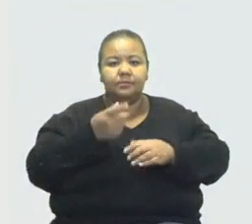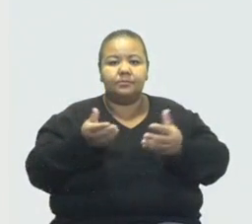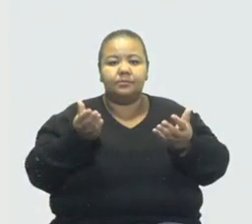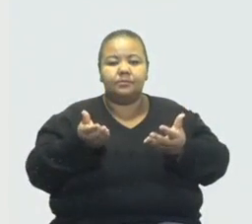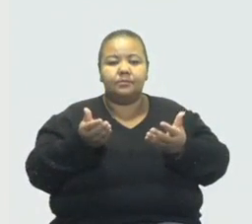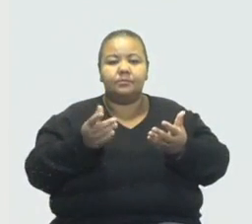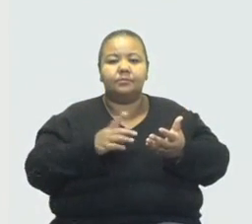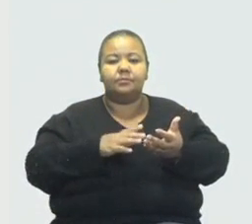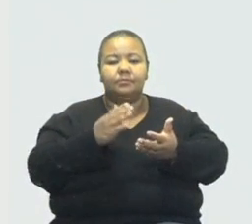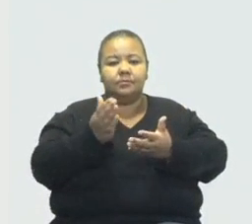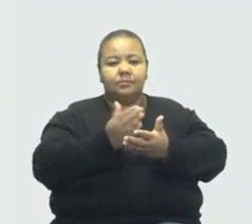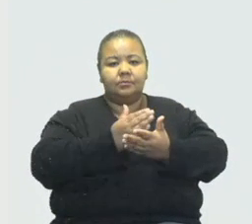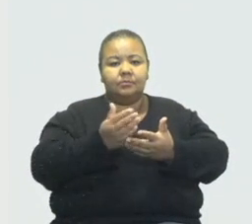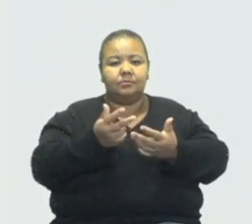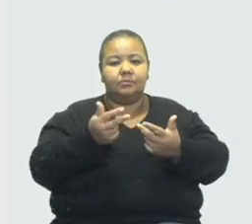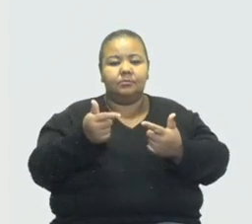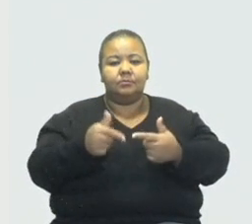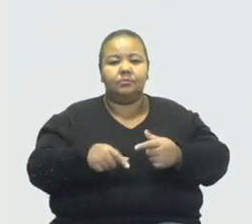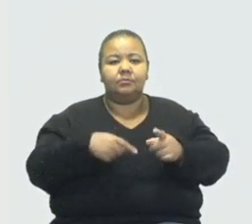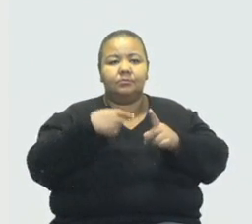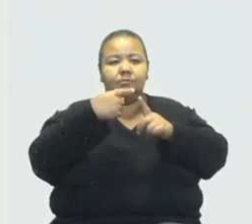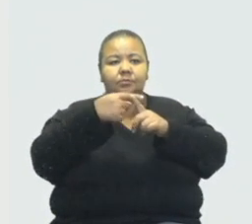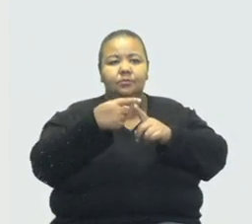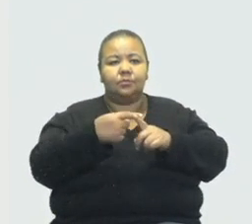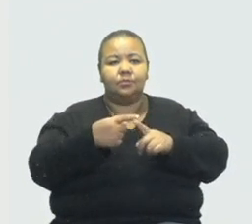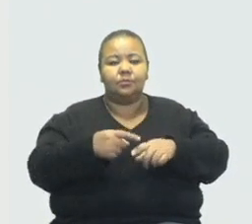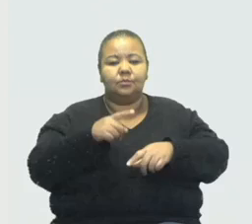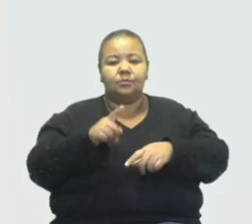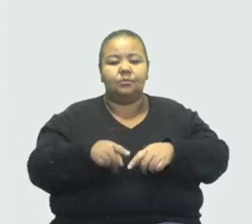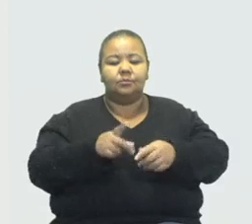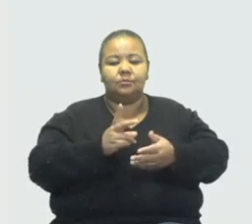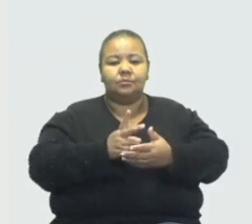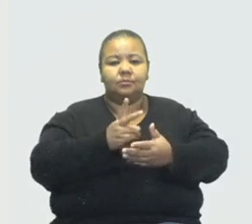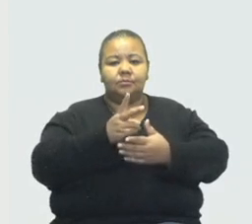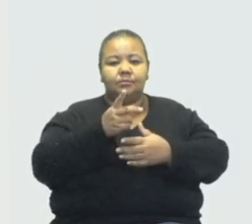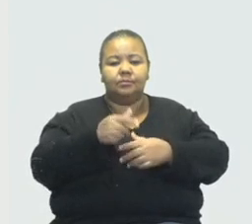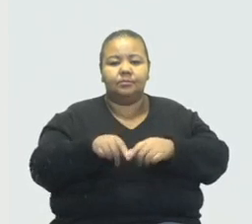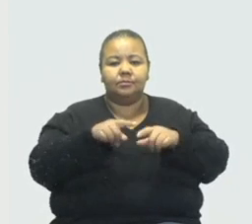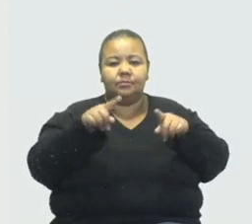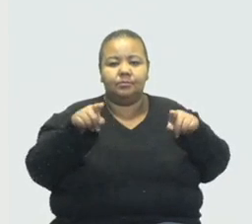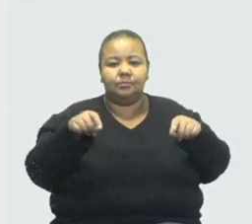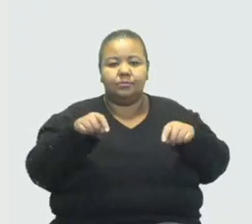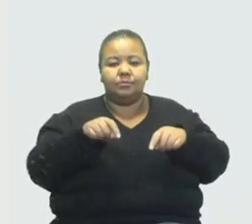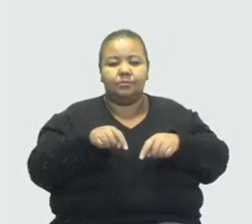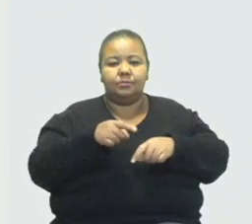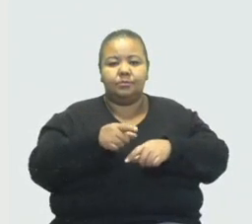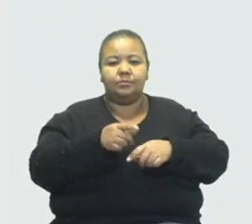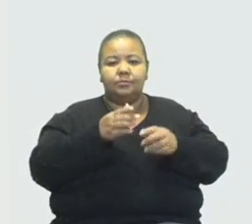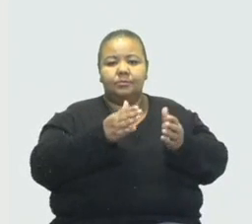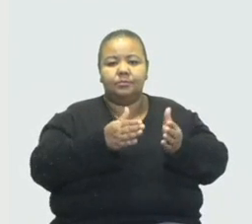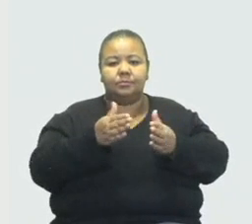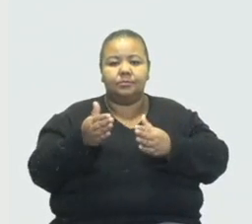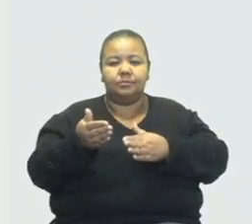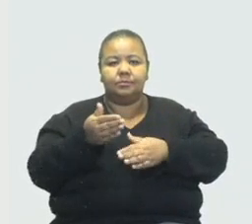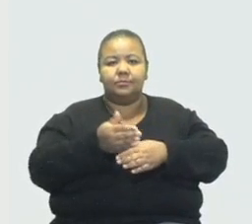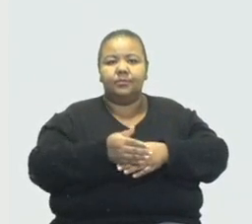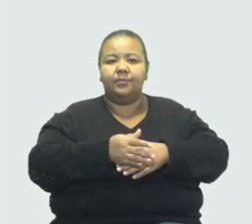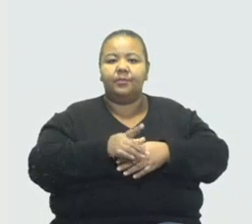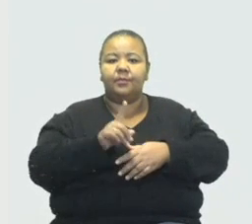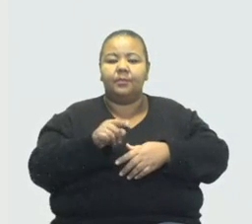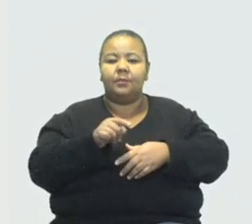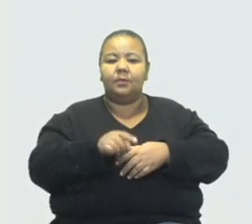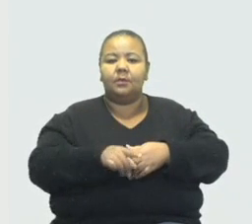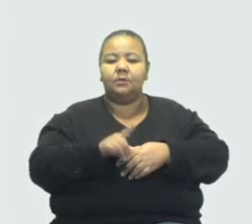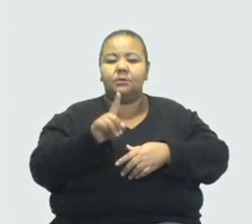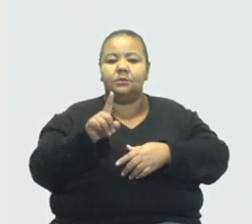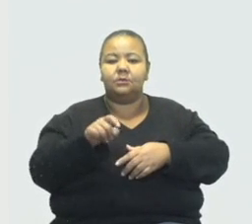algumas operações. A soma ou a diferença de duas matrizes de mesma ordem, então, ressaltar isso, eles